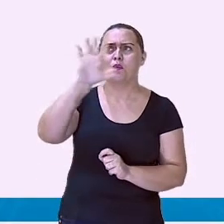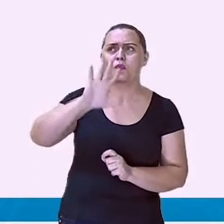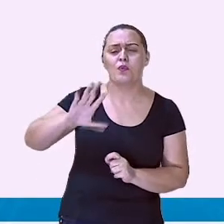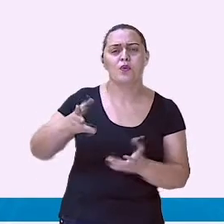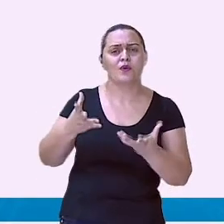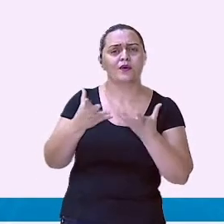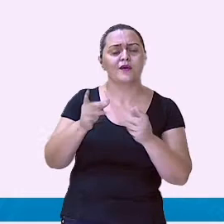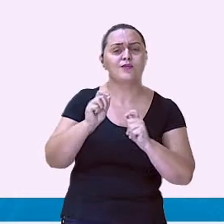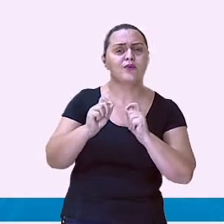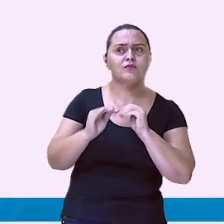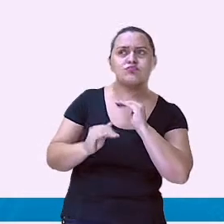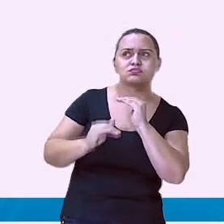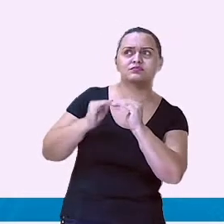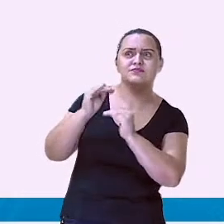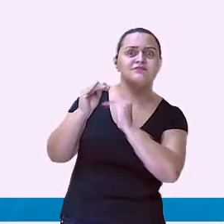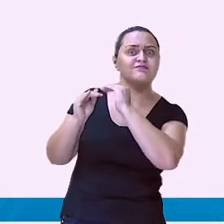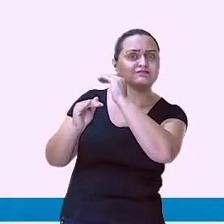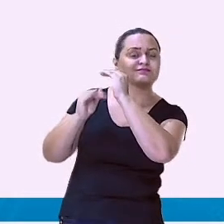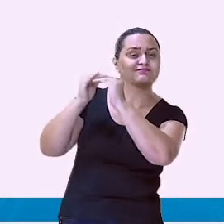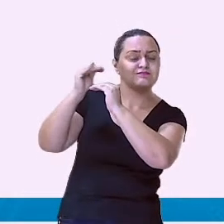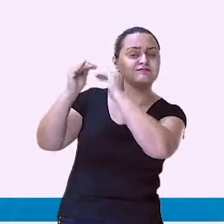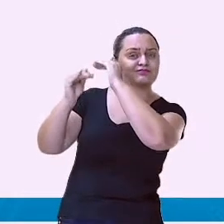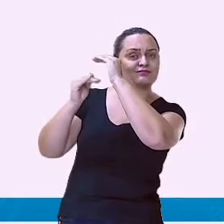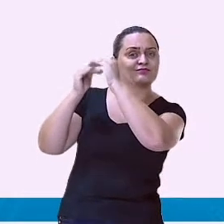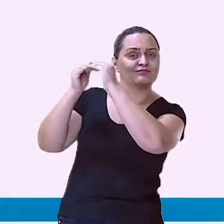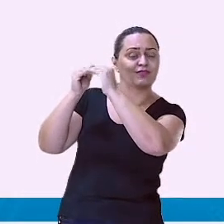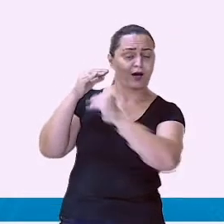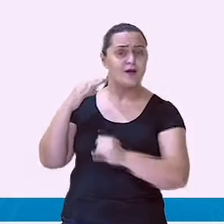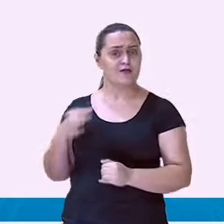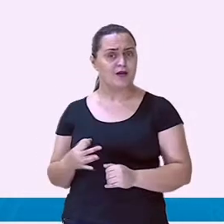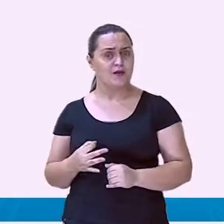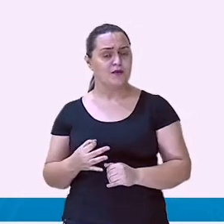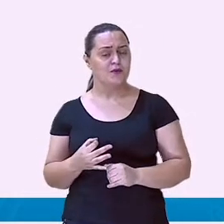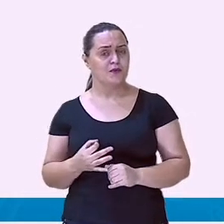E quem não busca crescer hoje